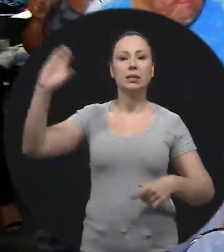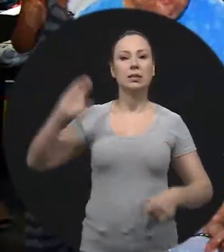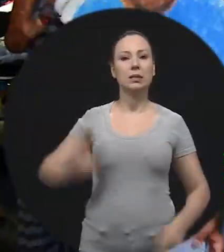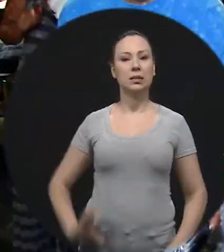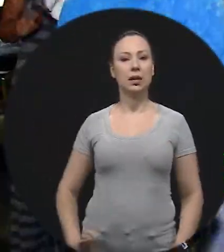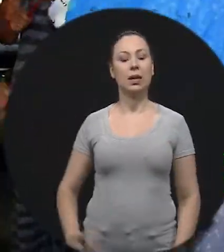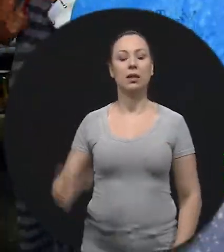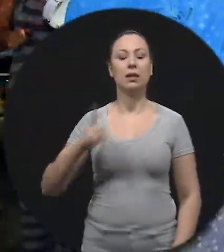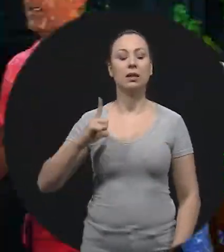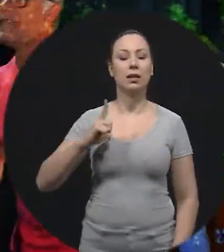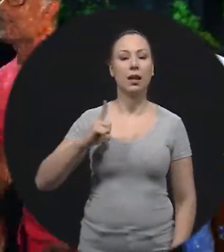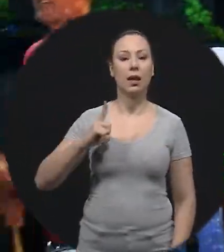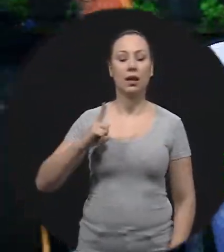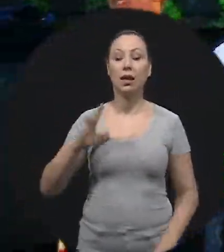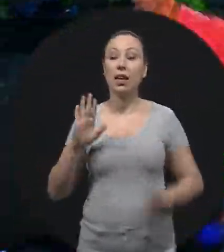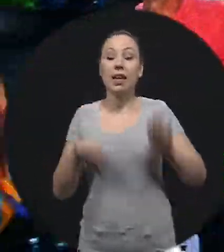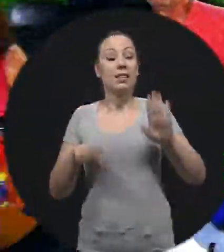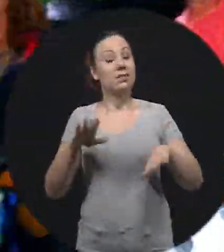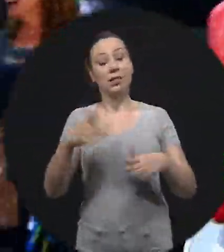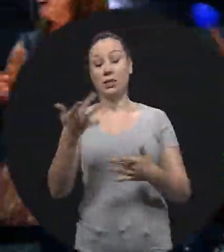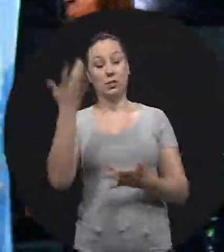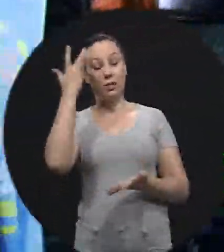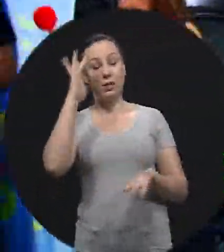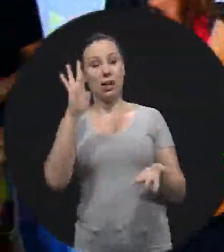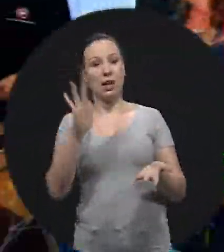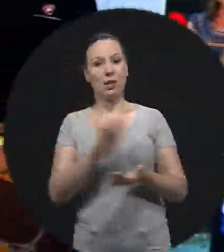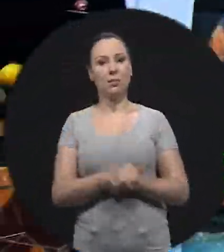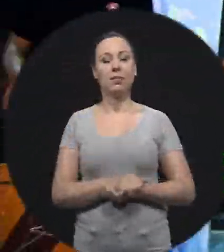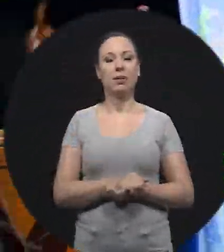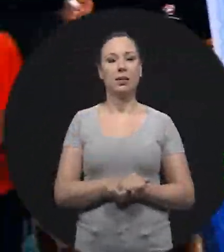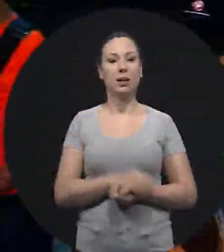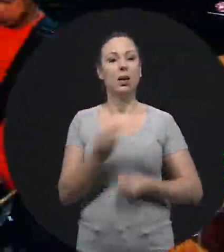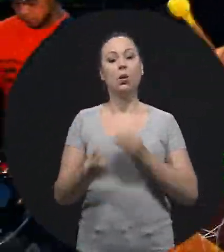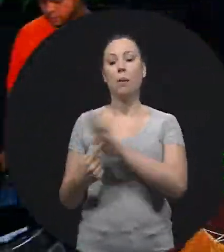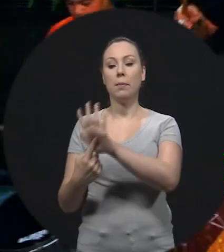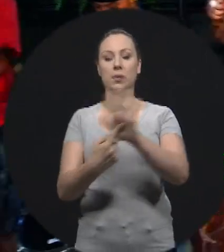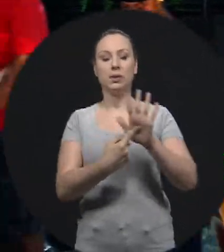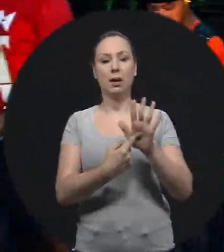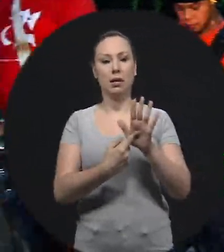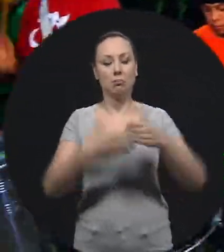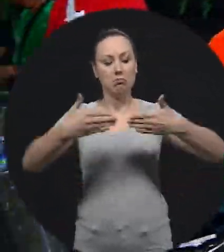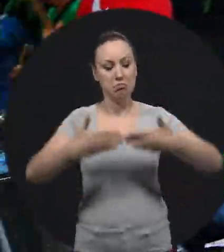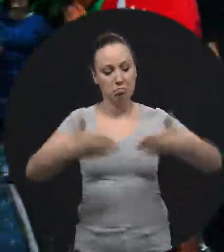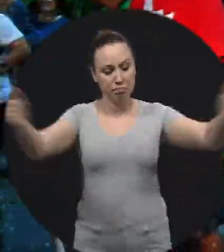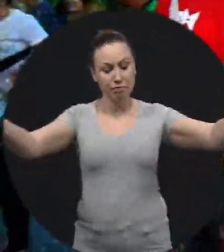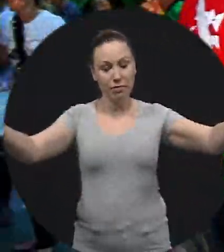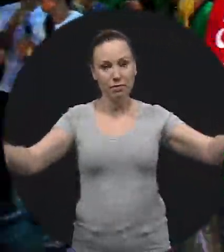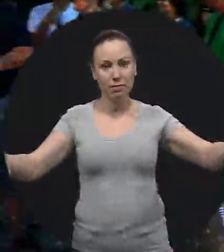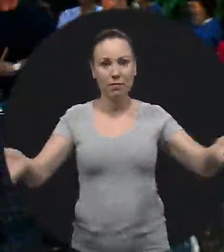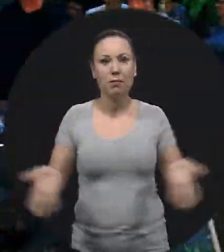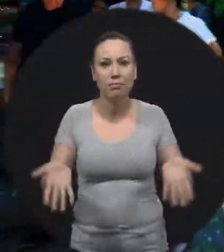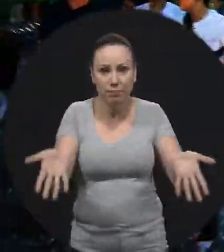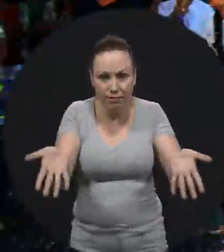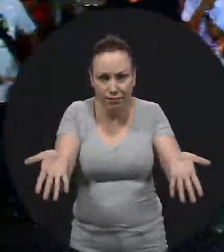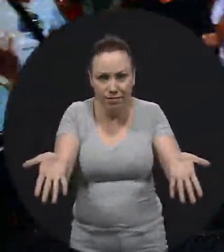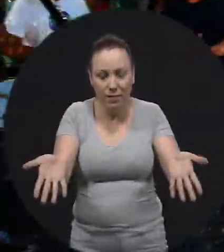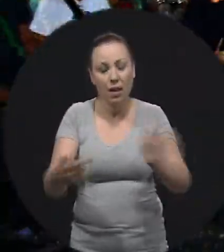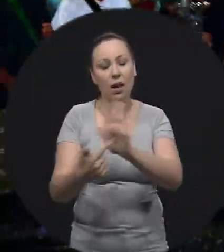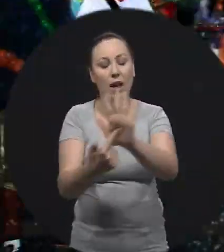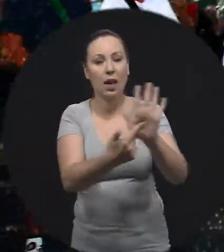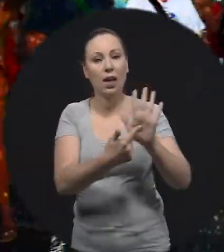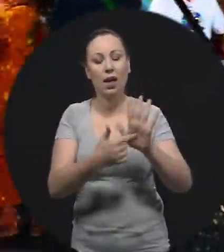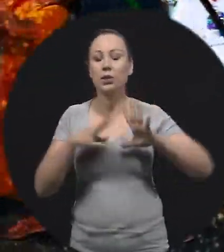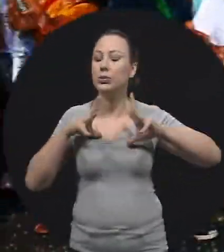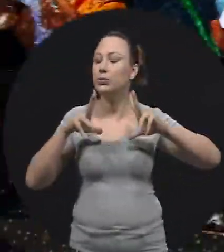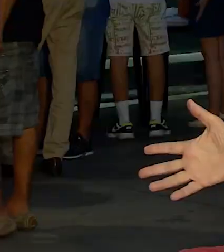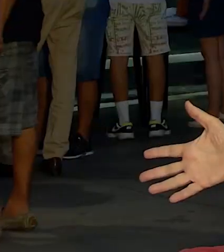tem e não sabe que tem. O que a gente faz é só mostrar isso, é a gente abrir isso,